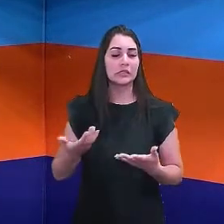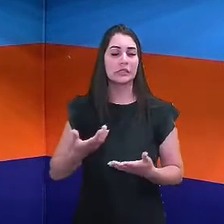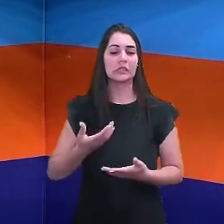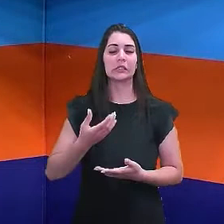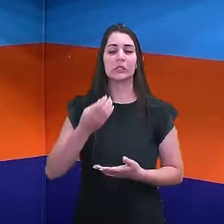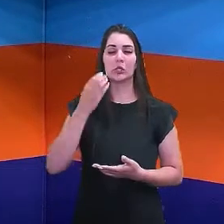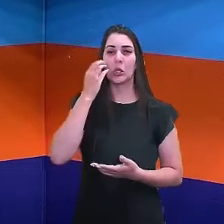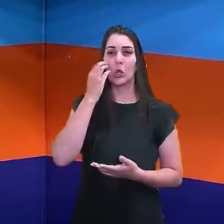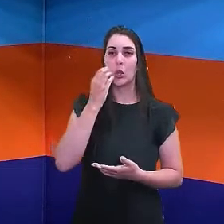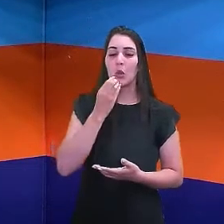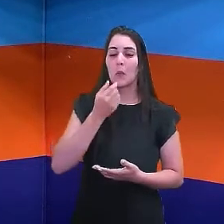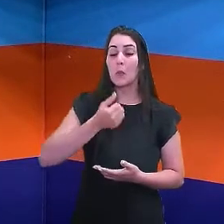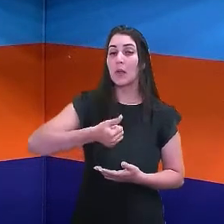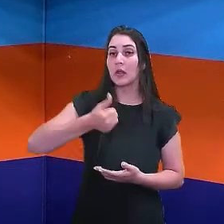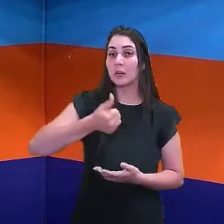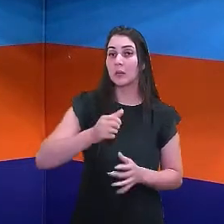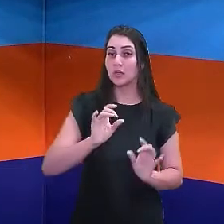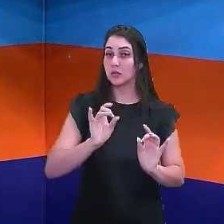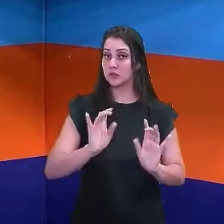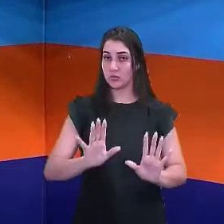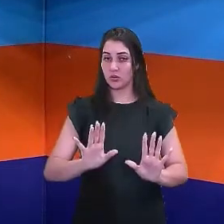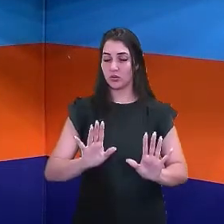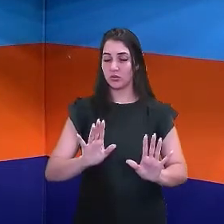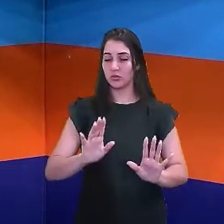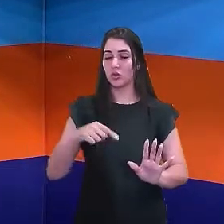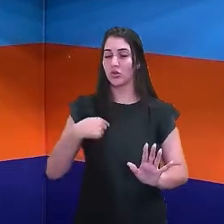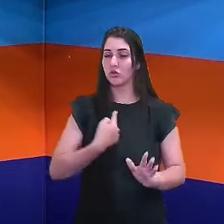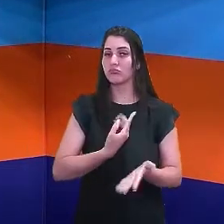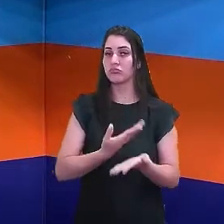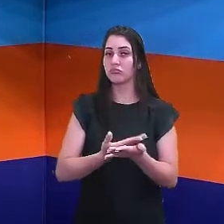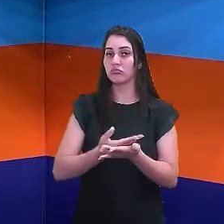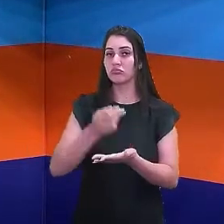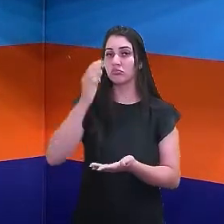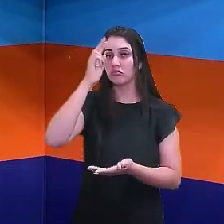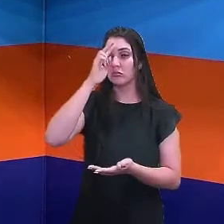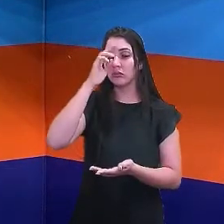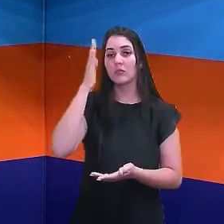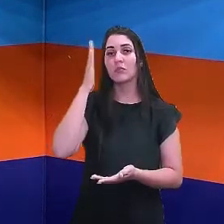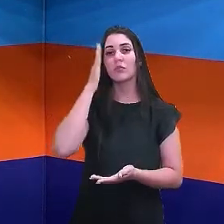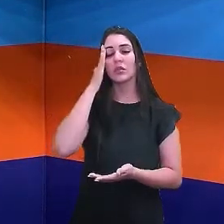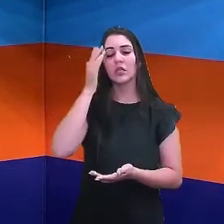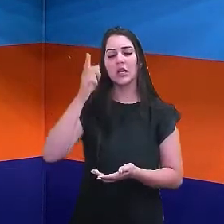I apenas. A gente estuda história para compreender que é um movimento